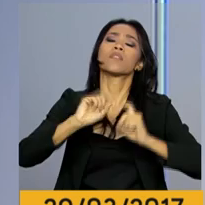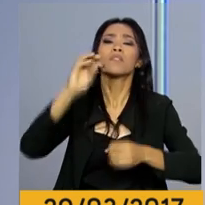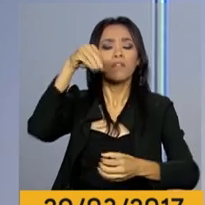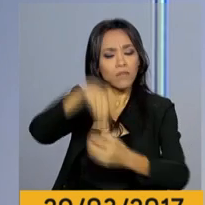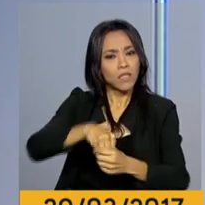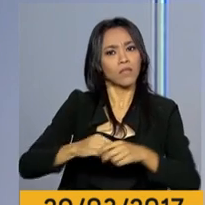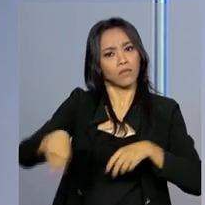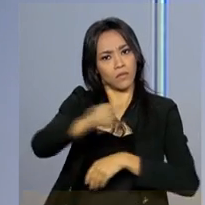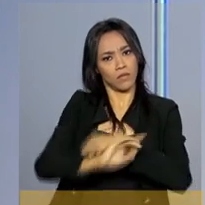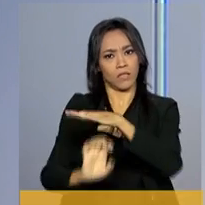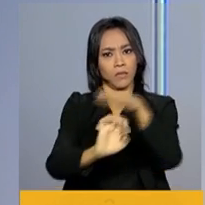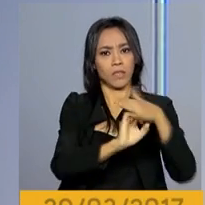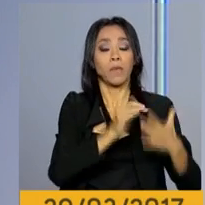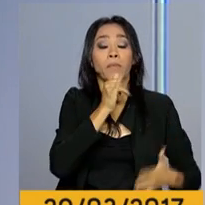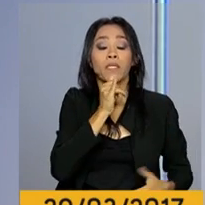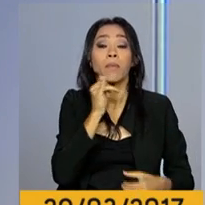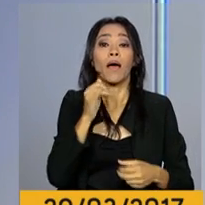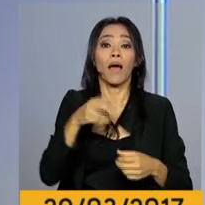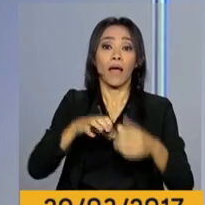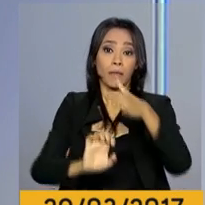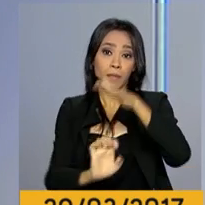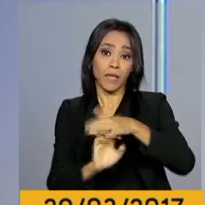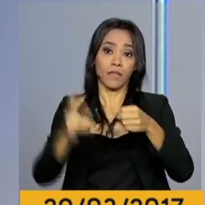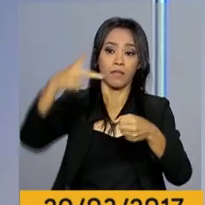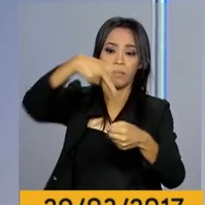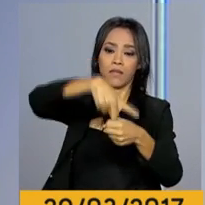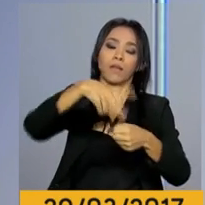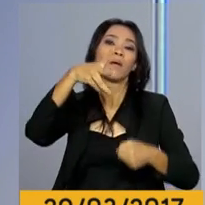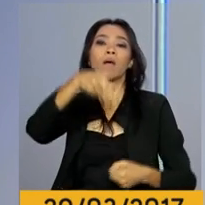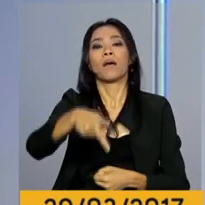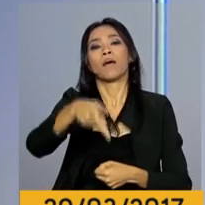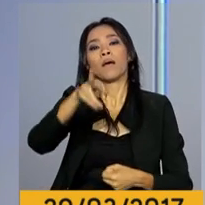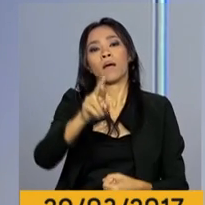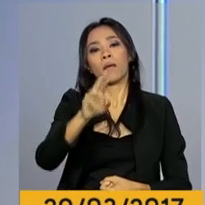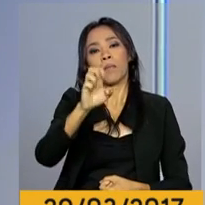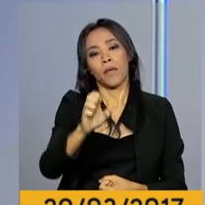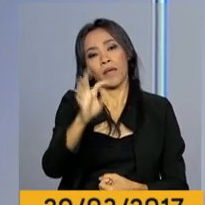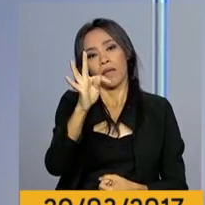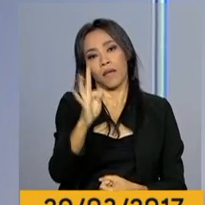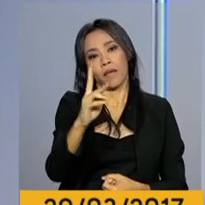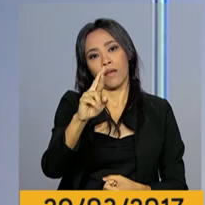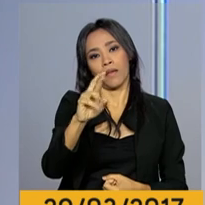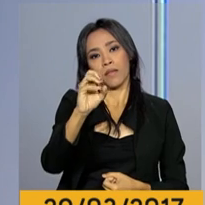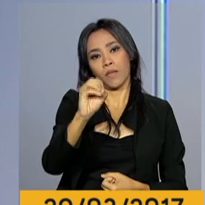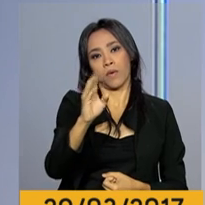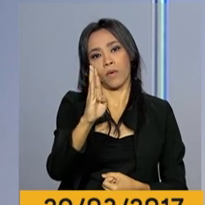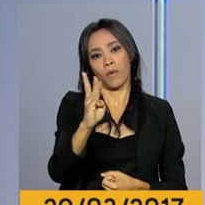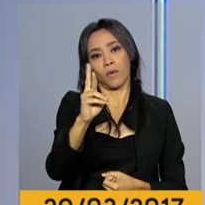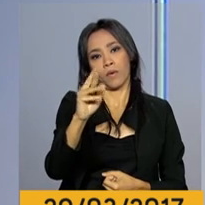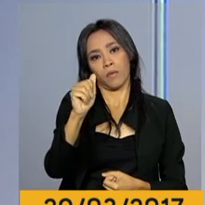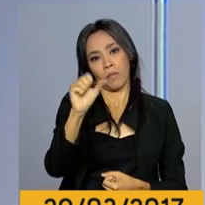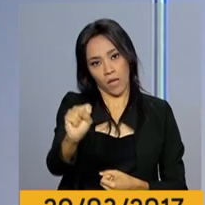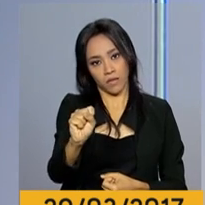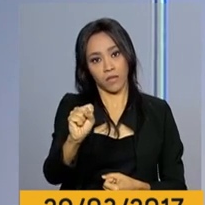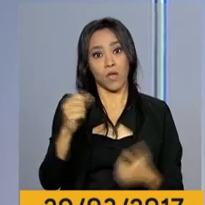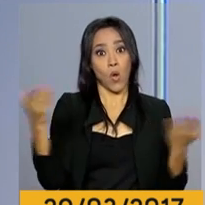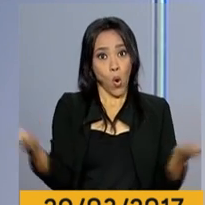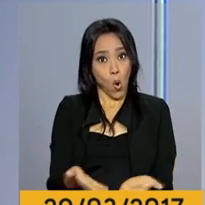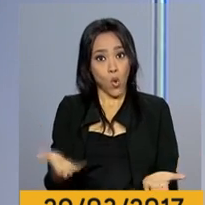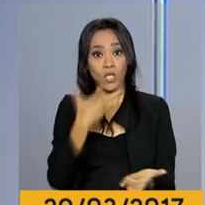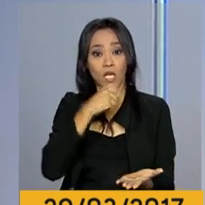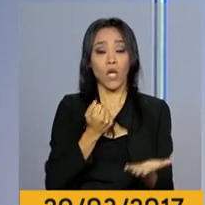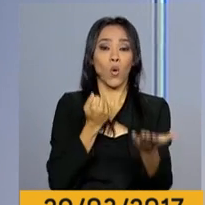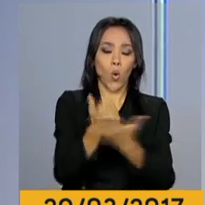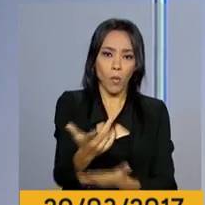meio com os dois anos atrás até para investidores era uma palavra feia tanto se falar mal da petrobras hoje quem comprou ações da